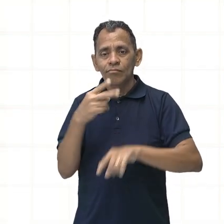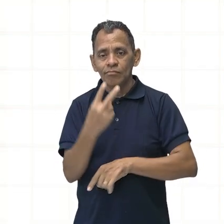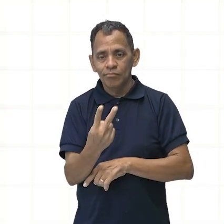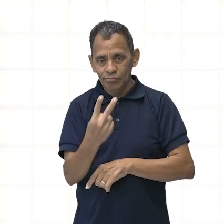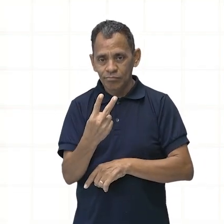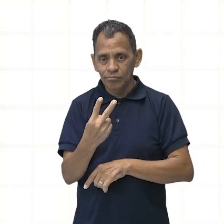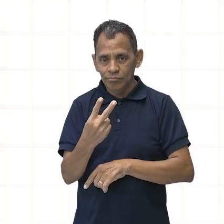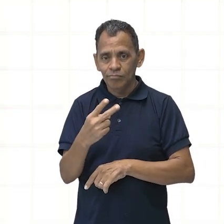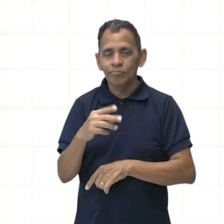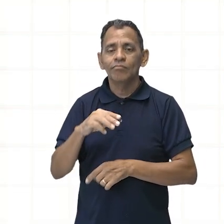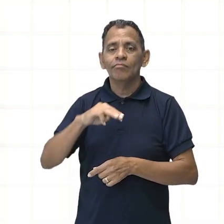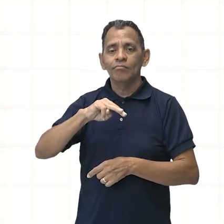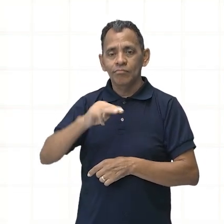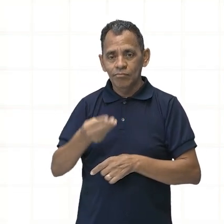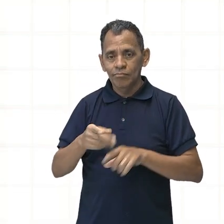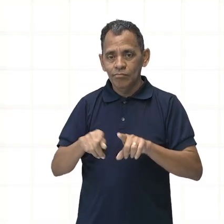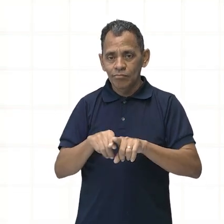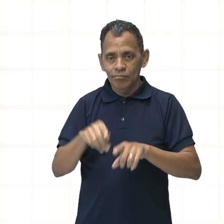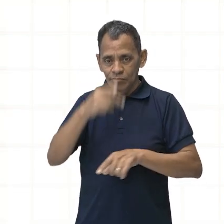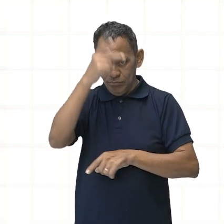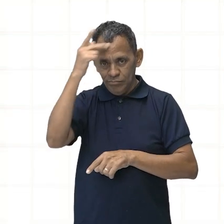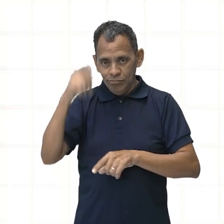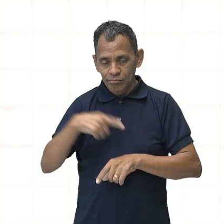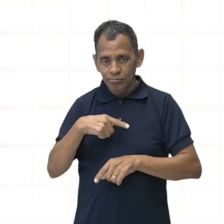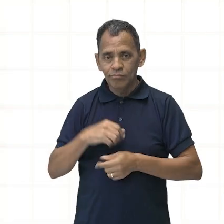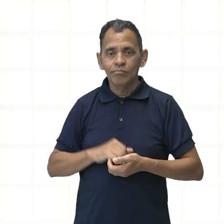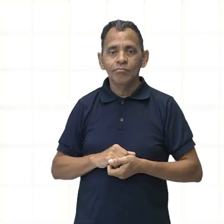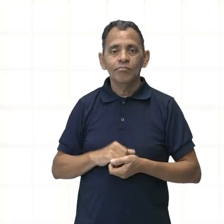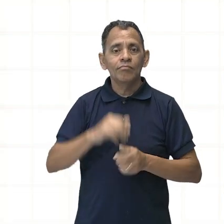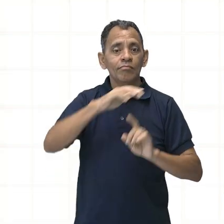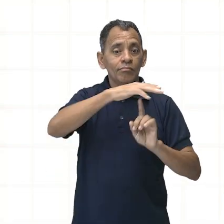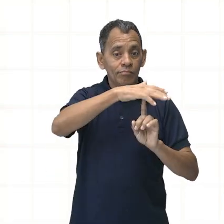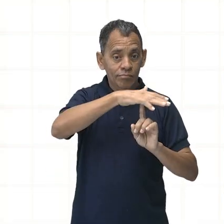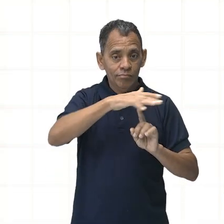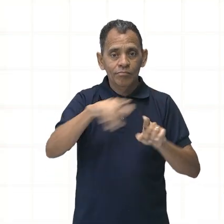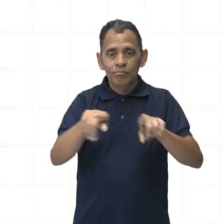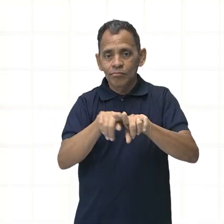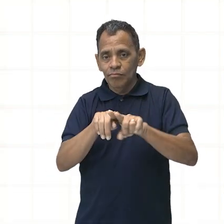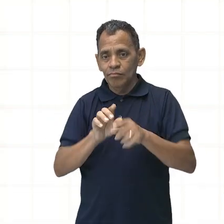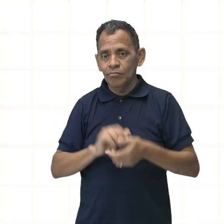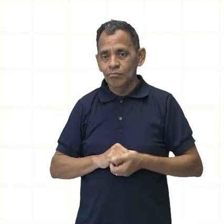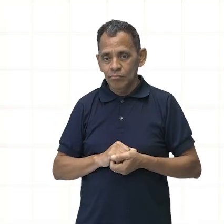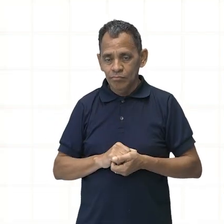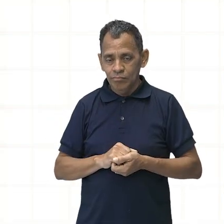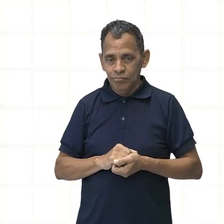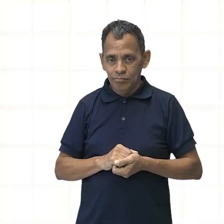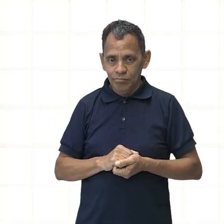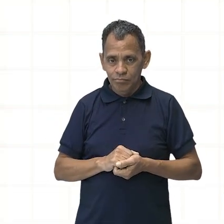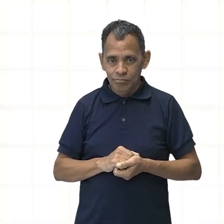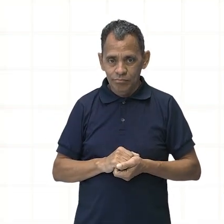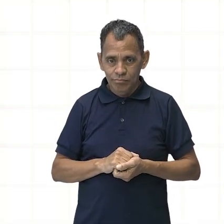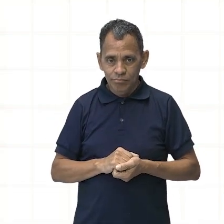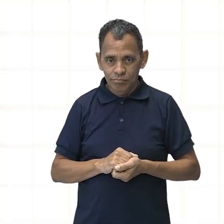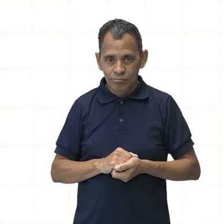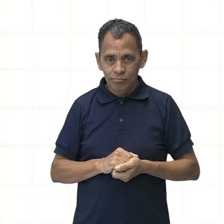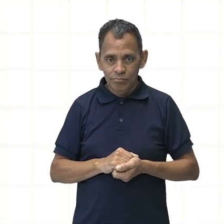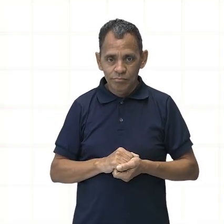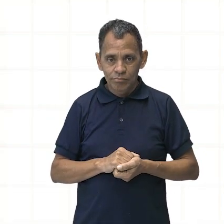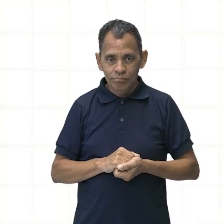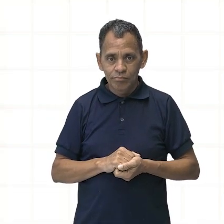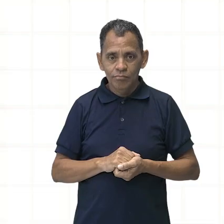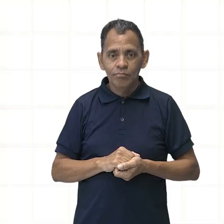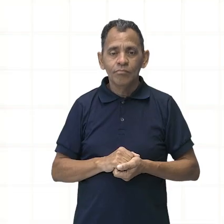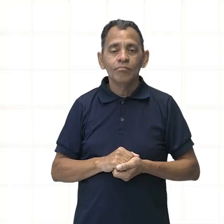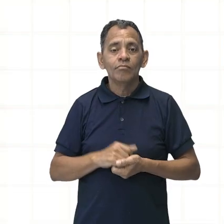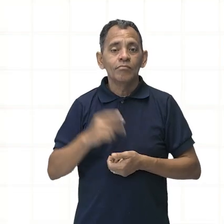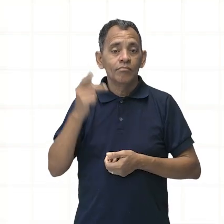de habitantes. Curitiba ocupa o oitavo lugar, com 1,7 milhões de habitantes, aproximadamente. O Recife